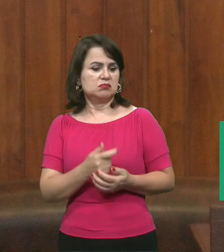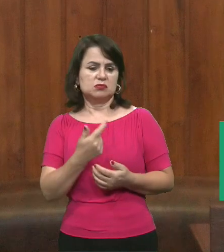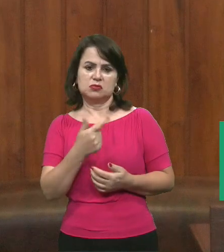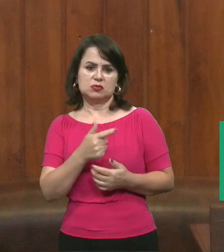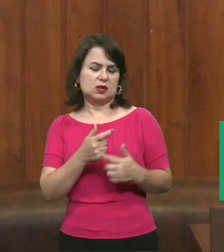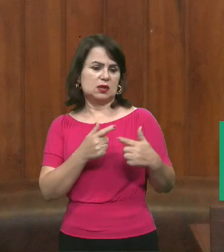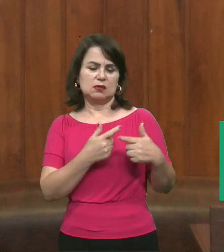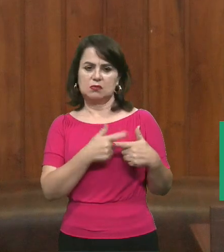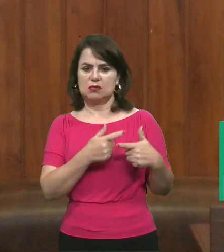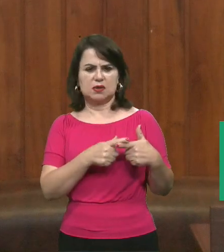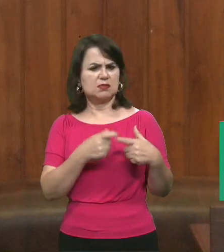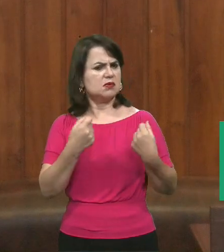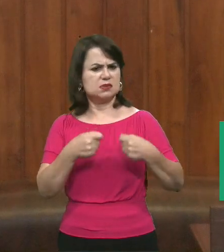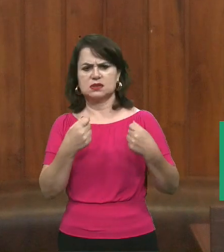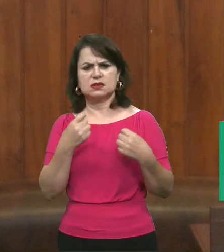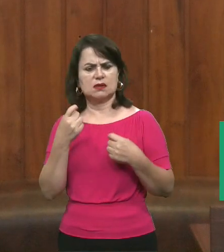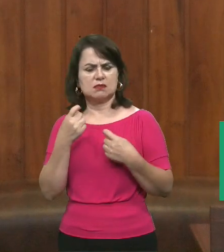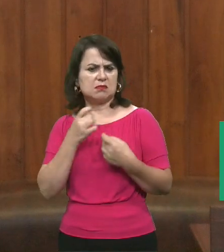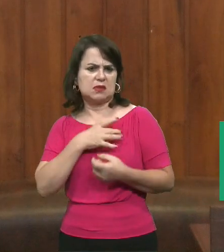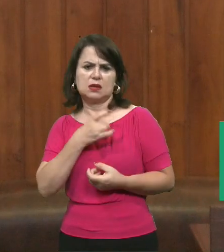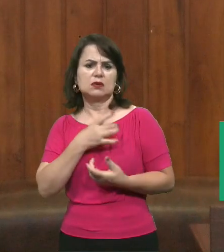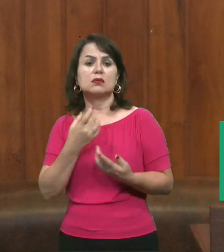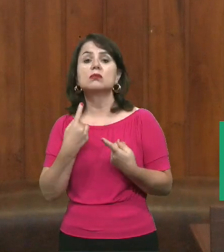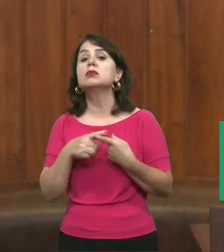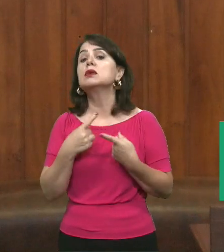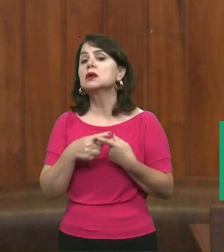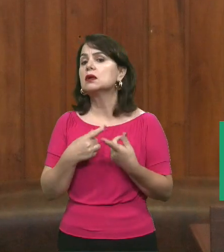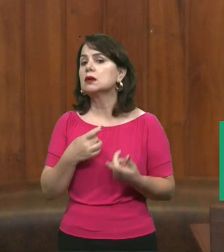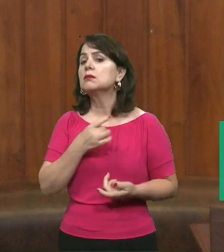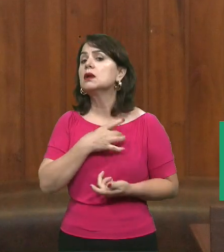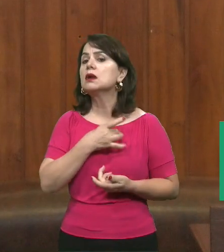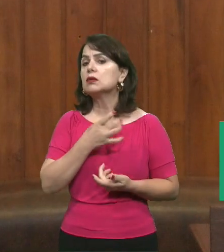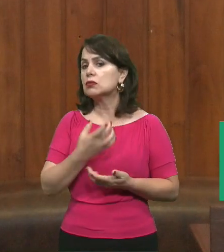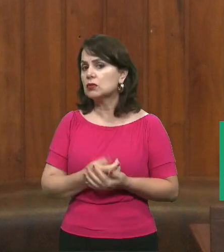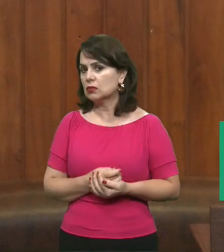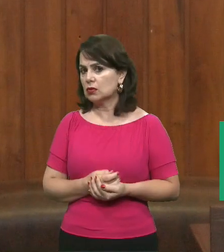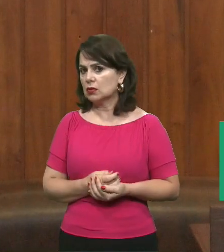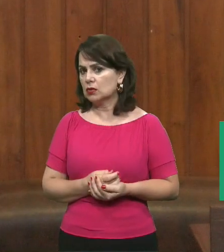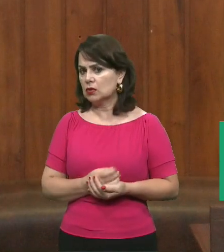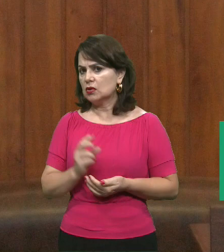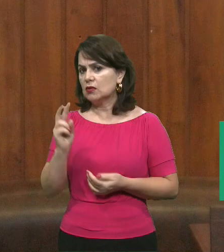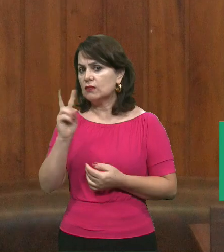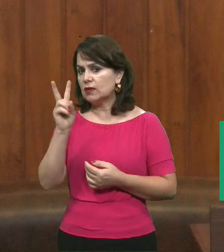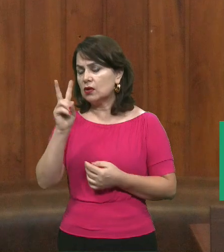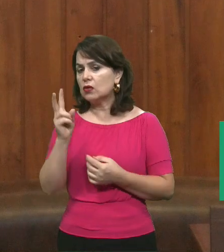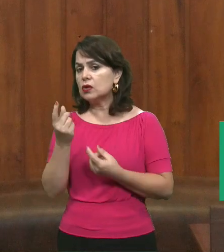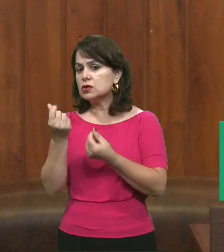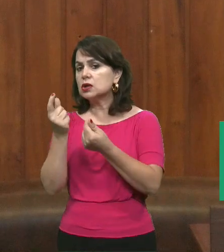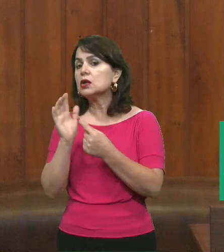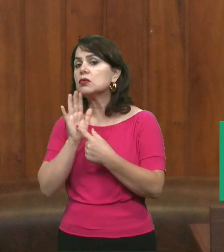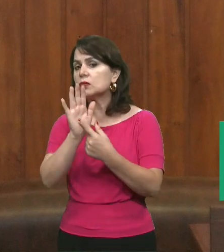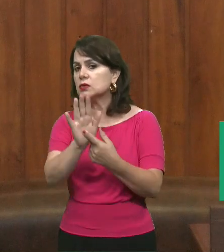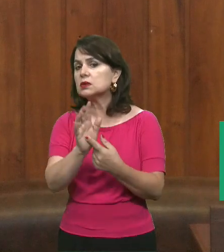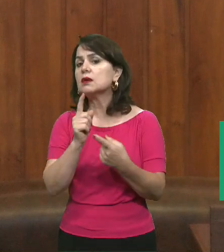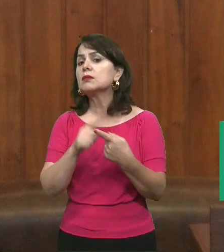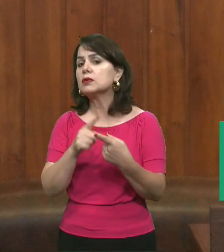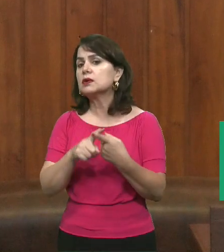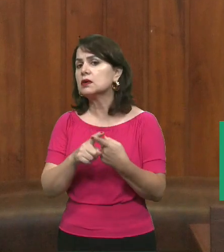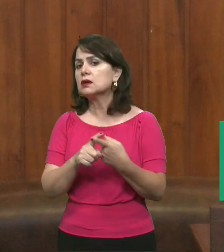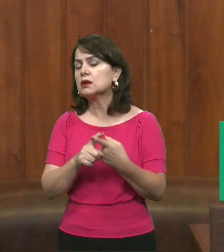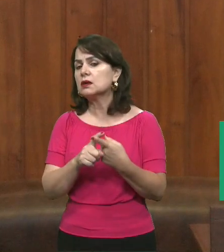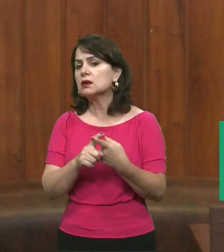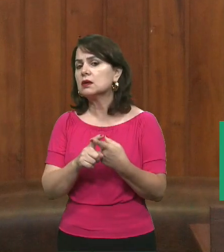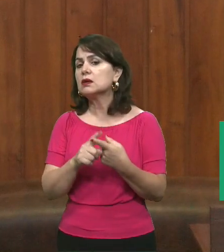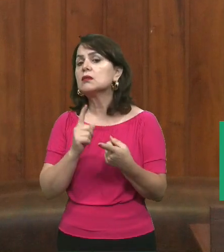milenar. Quem não deve, não teme. Por que você teme em passar os valores, divulgar os valores que foram